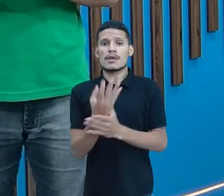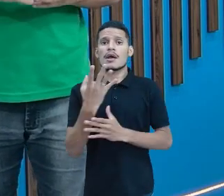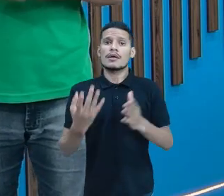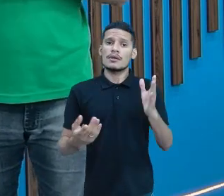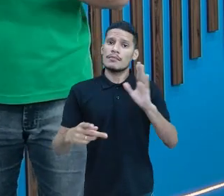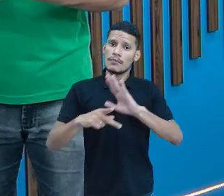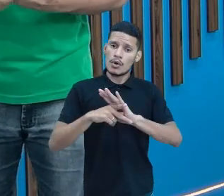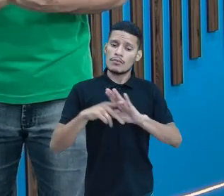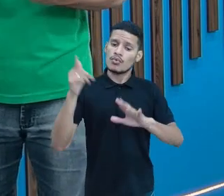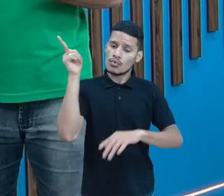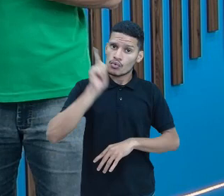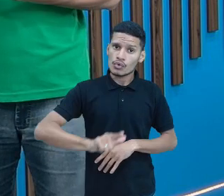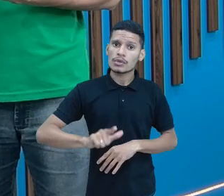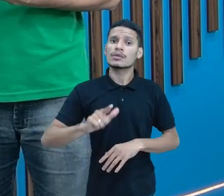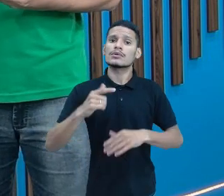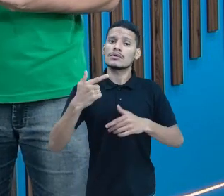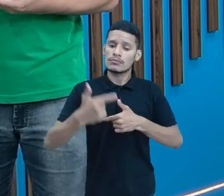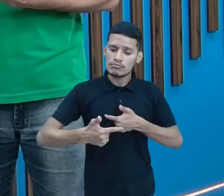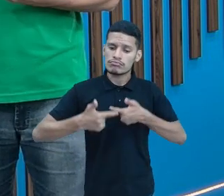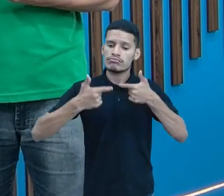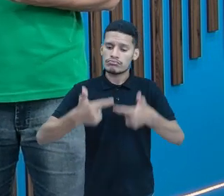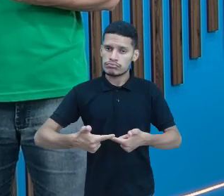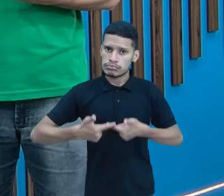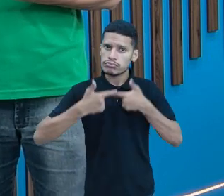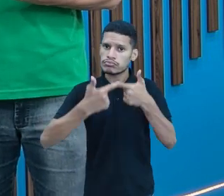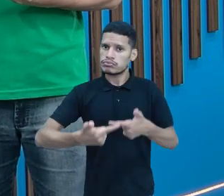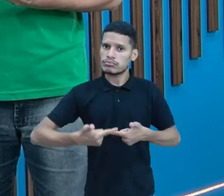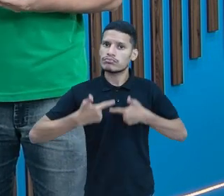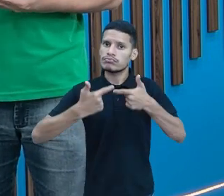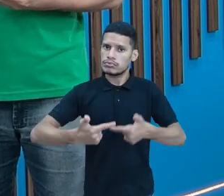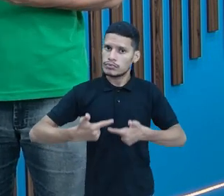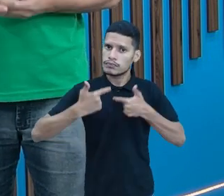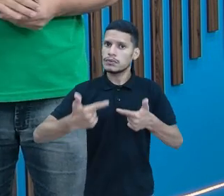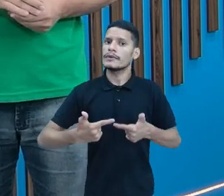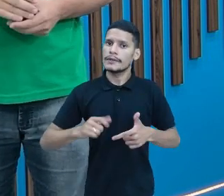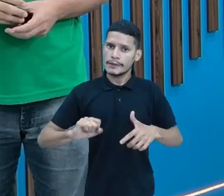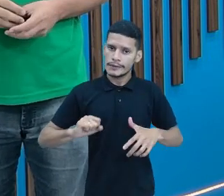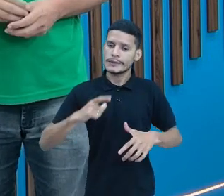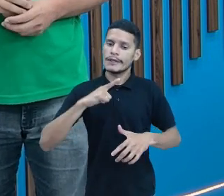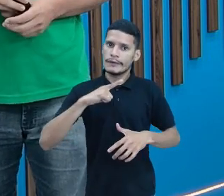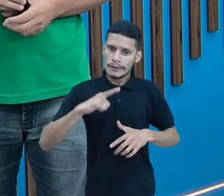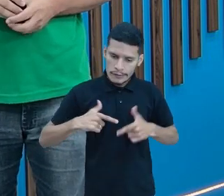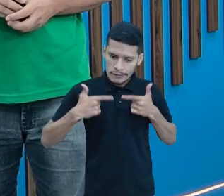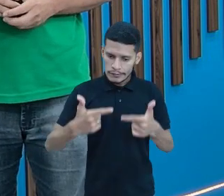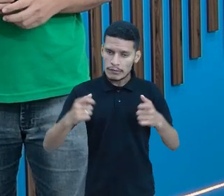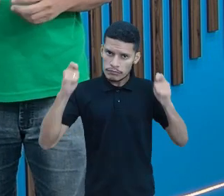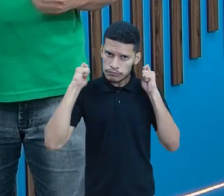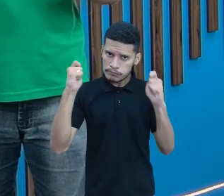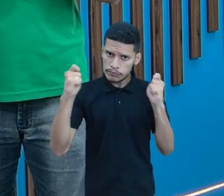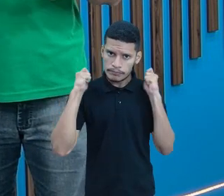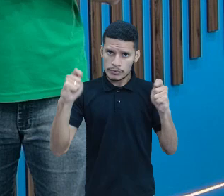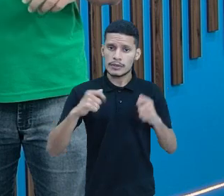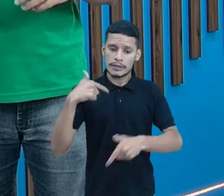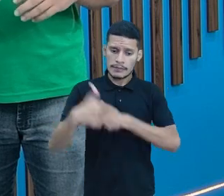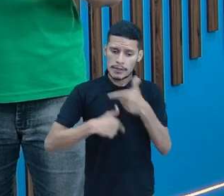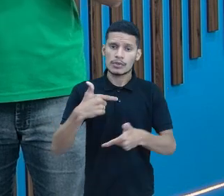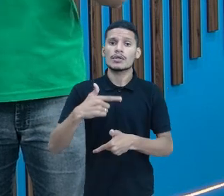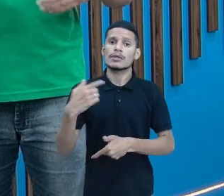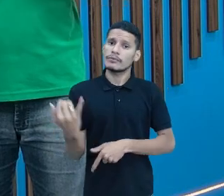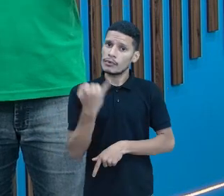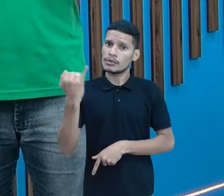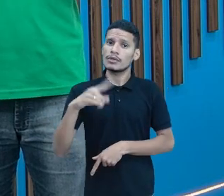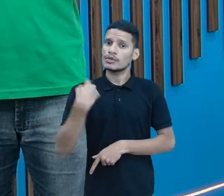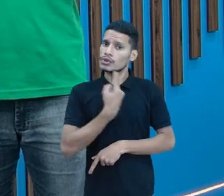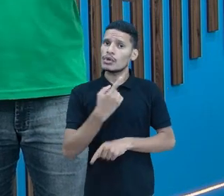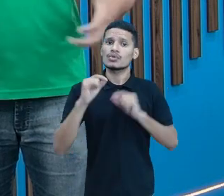né, conquistadas na base de muita luta, muito sufoco por parte do trabalhador e trabalhadora, e que são fundamentais para a